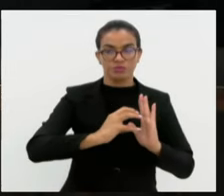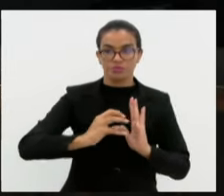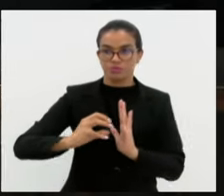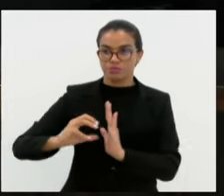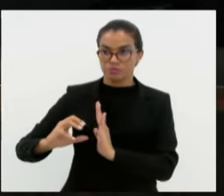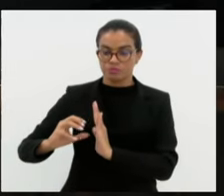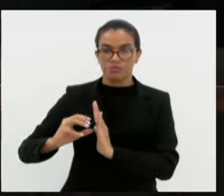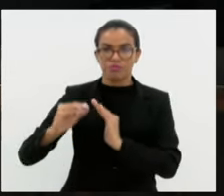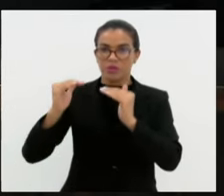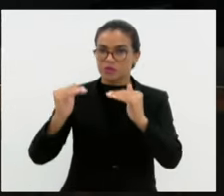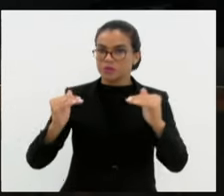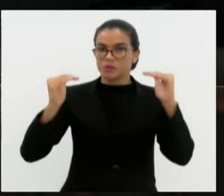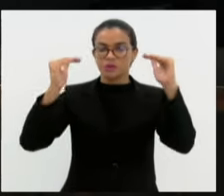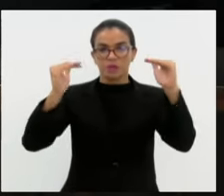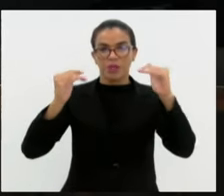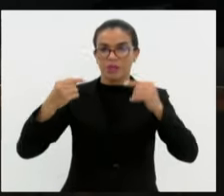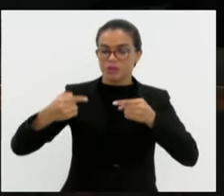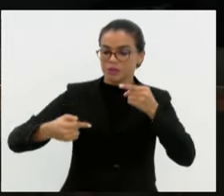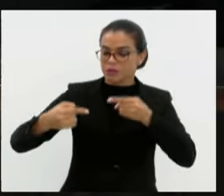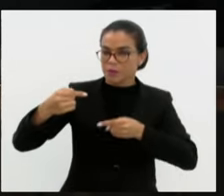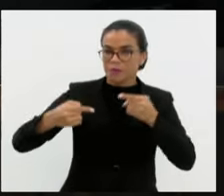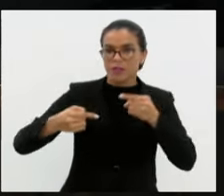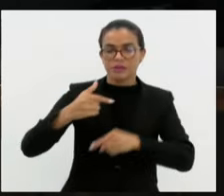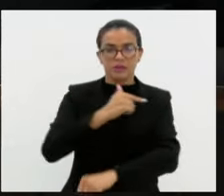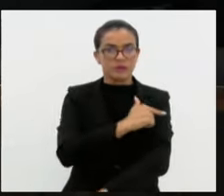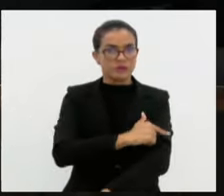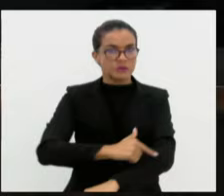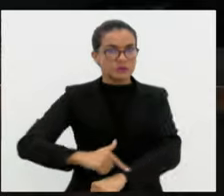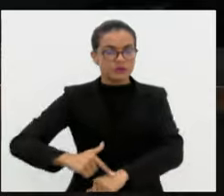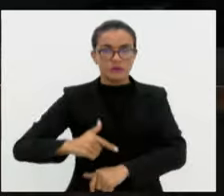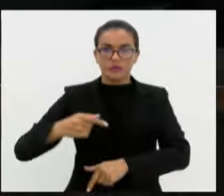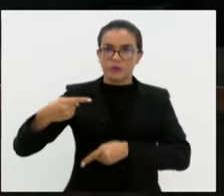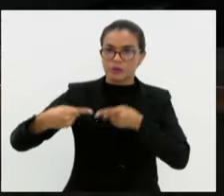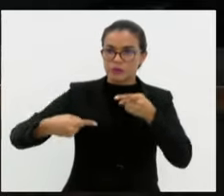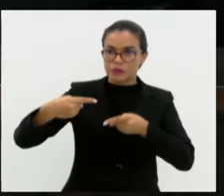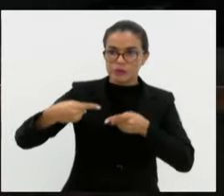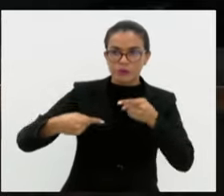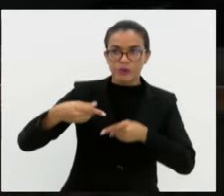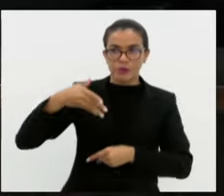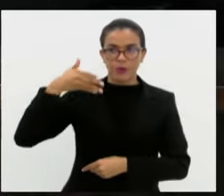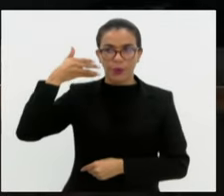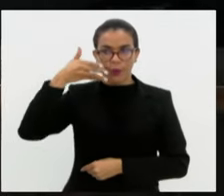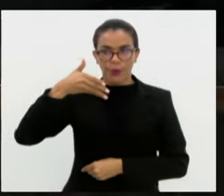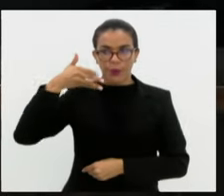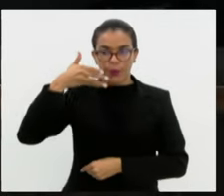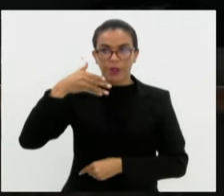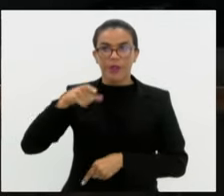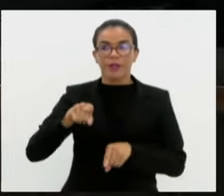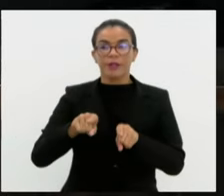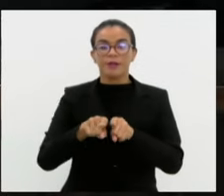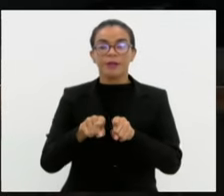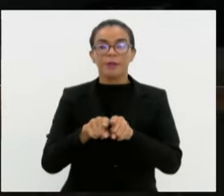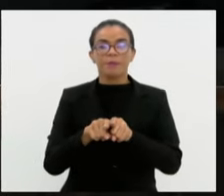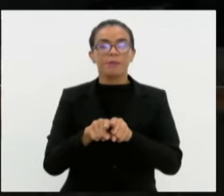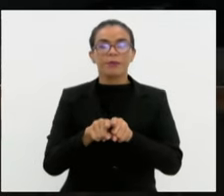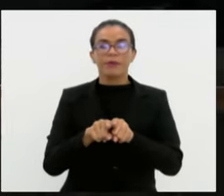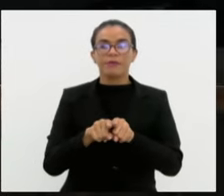pelo alto nível do debate, desde as nossas reuniões que antecederam isso aqui. E vou me restringir